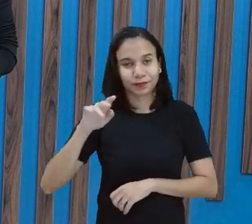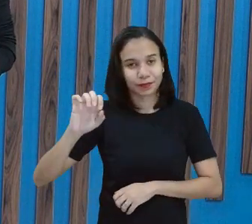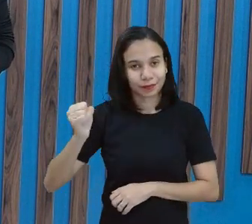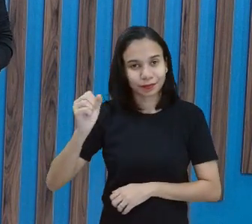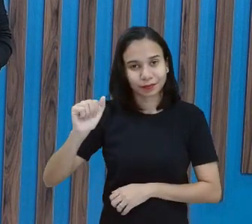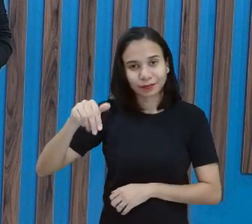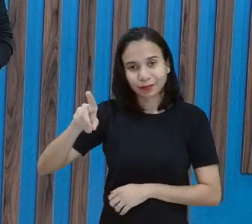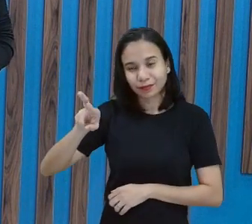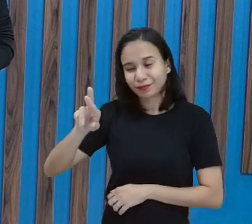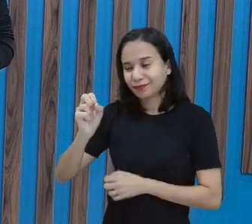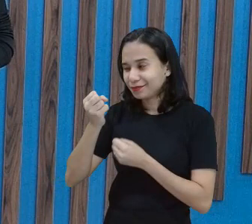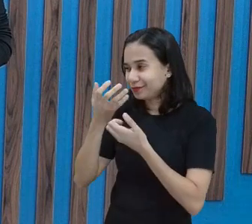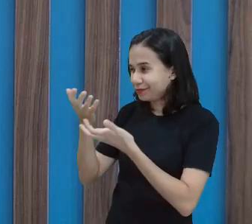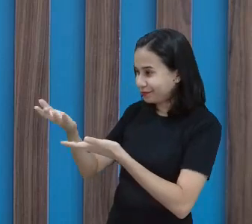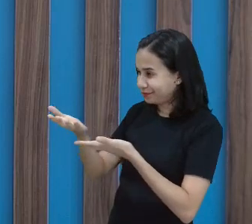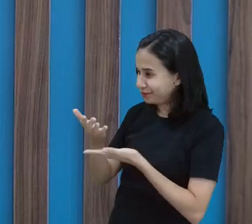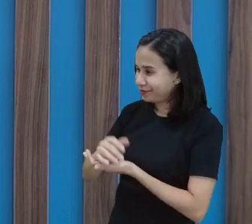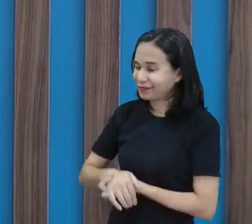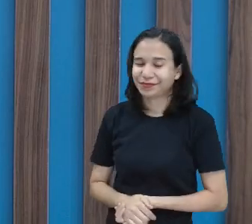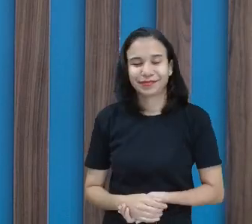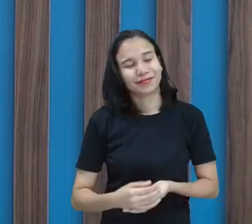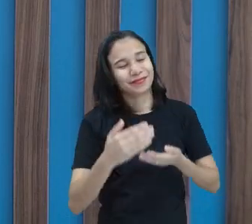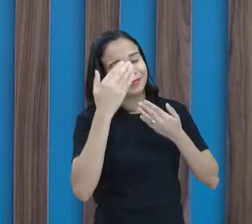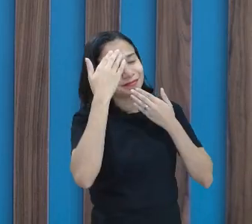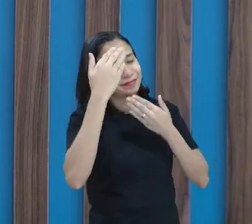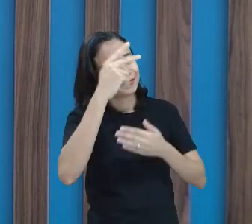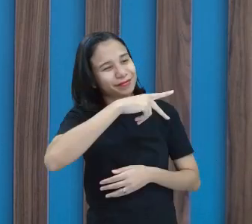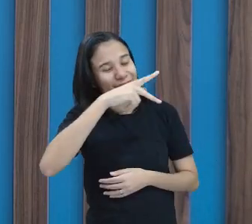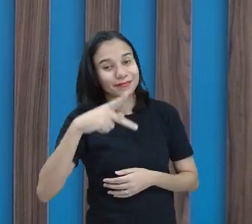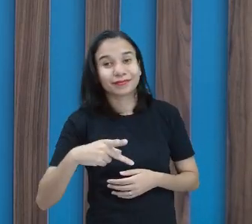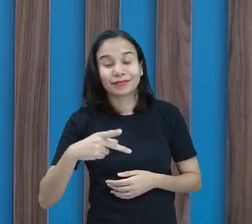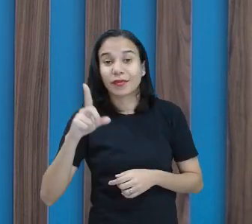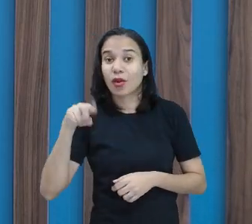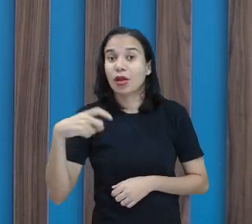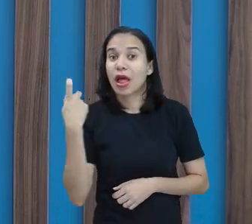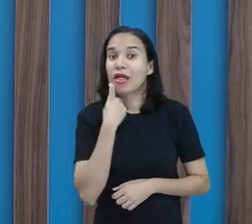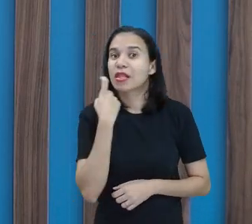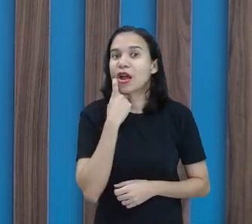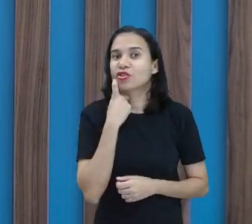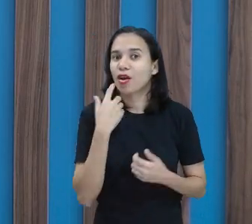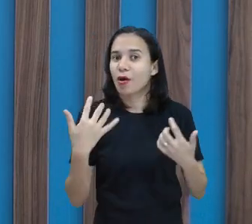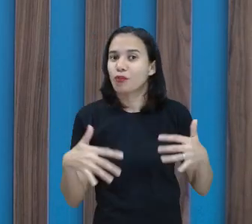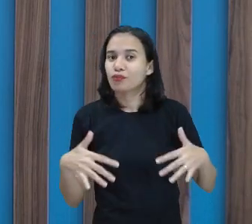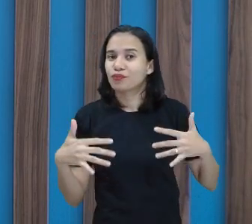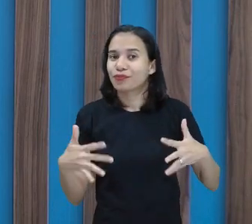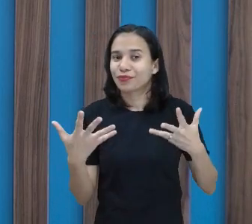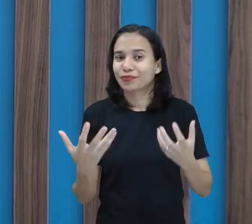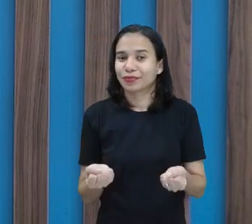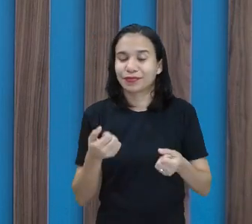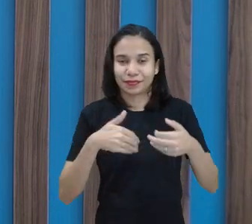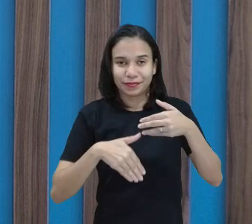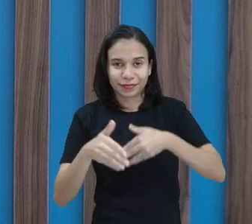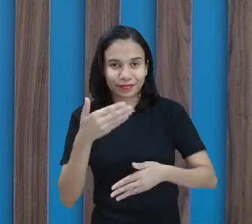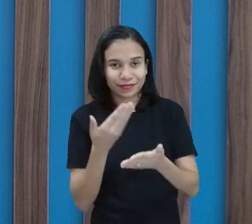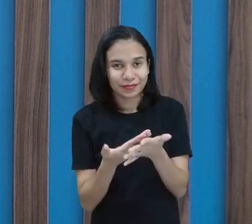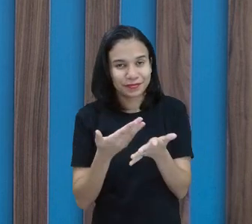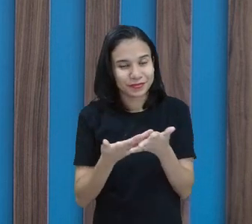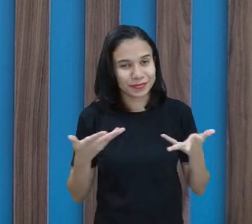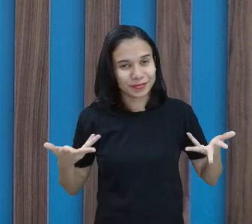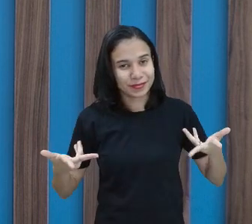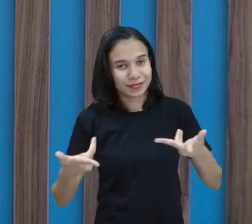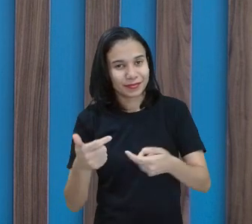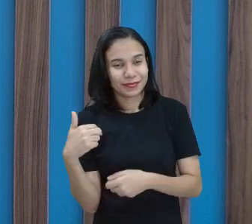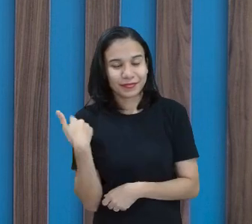Sandra. Bem-vinda, professora Sandra. Obrigada, professora Keise. Sextou, né? Então vamos participar aqui dessas aulas maravilhosas que a